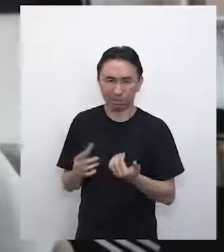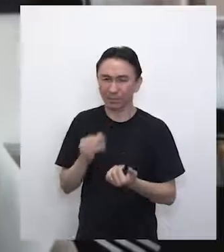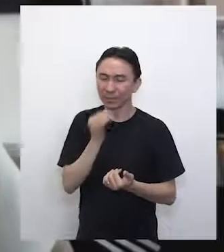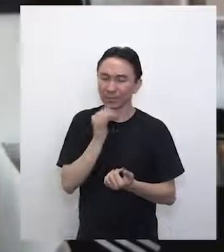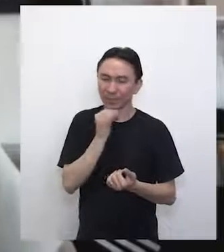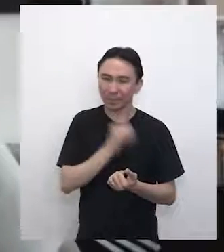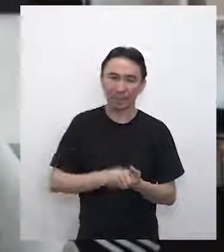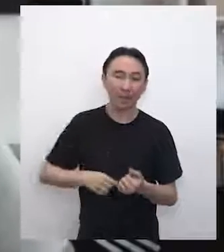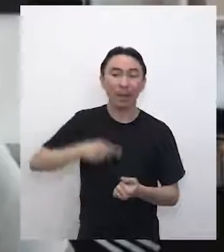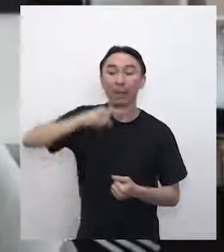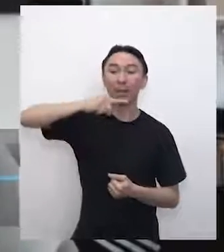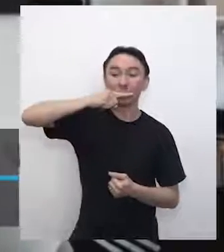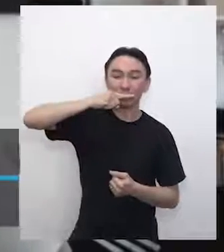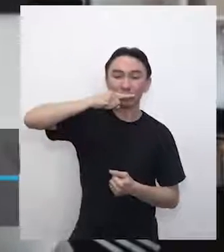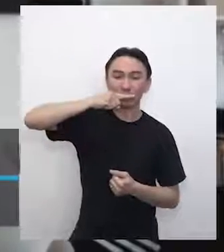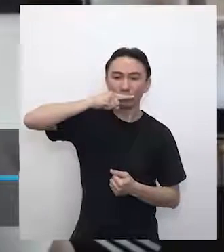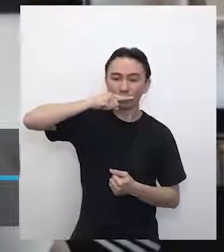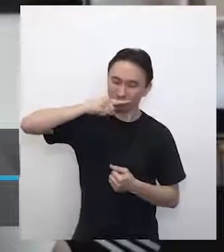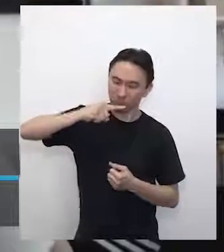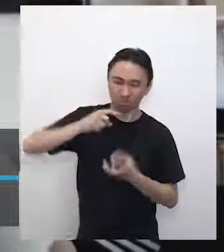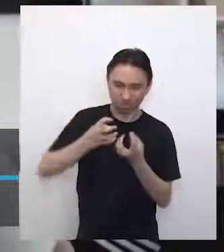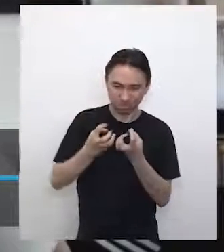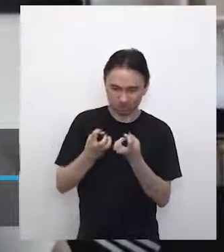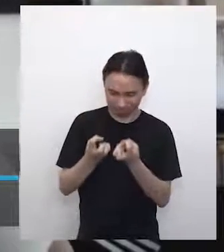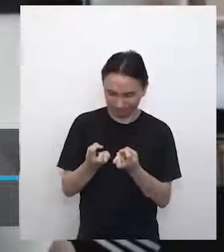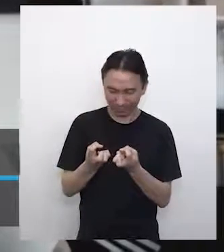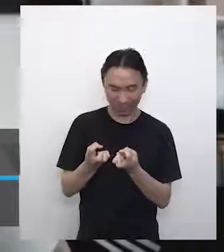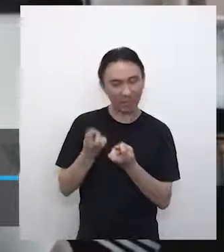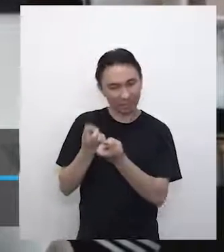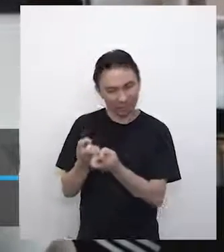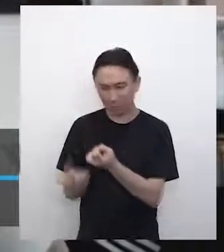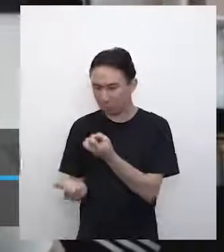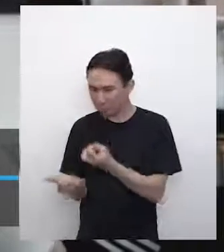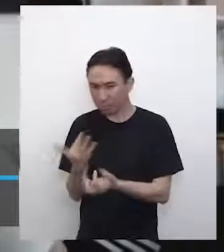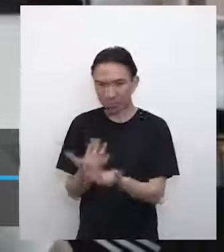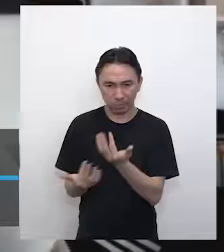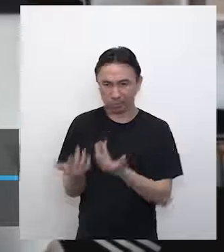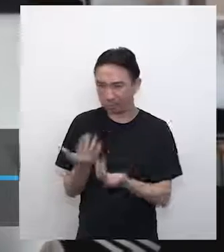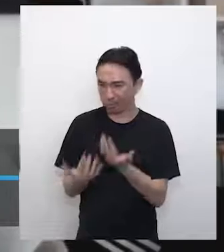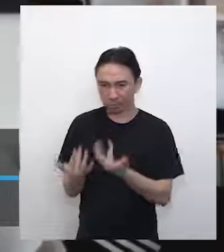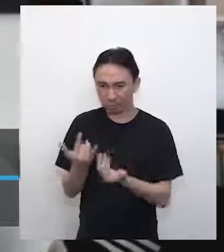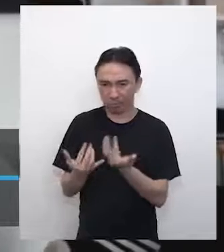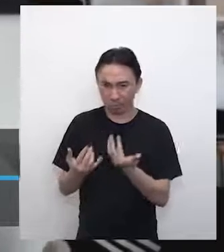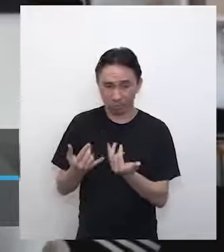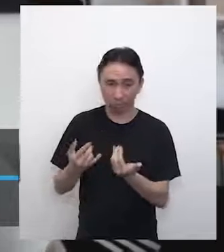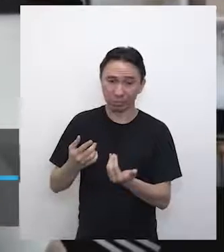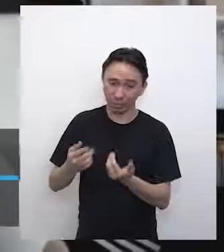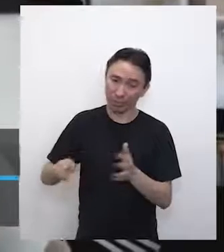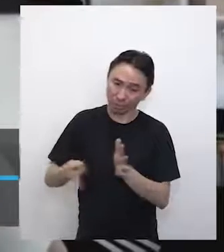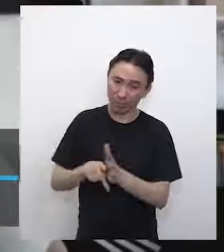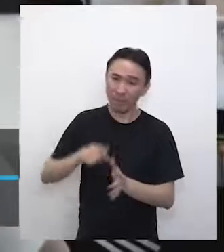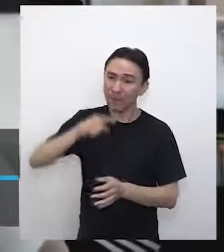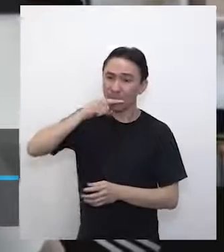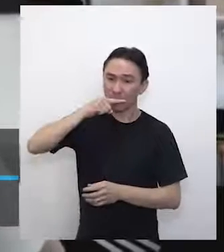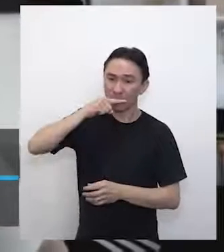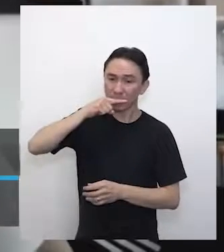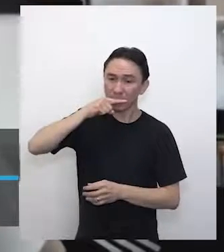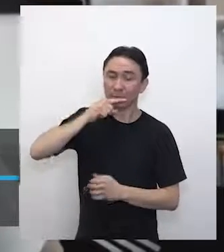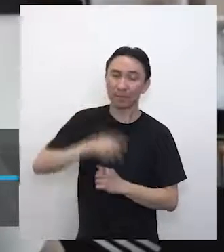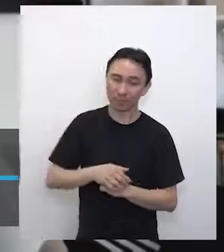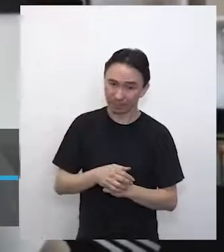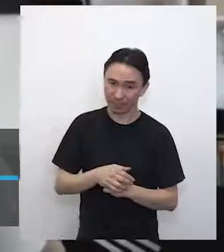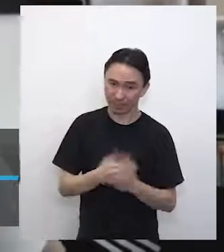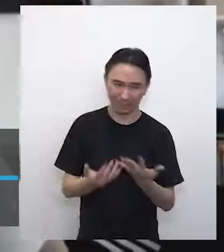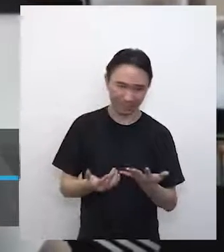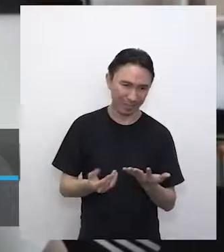cana-de-açúcar é também utilizado aí a biomassa, existe essa queima desse material, então esses resíduos